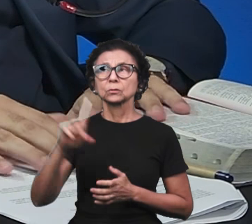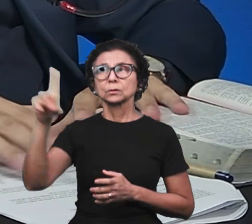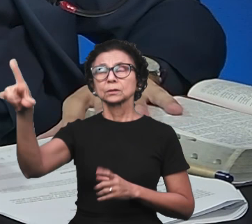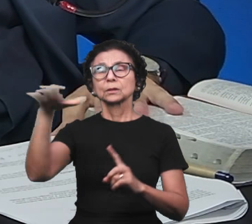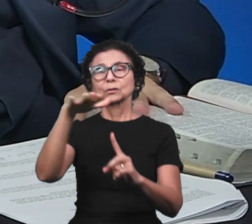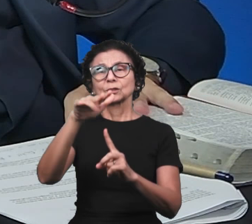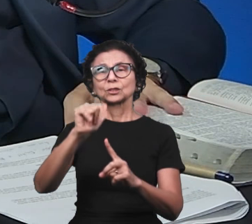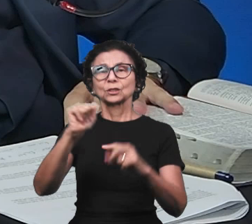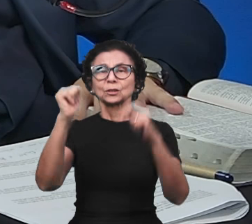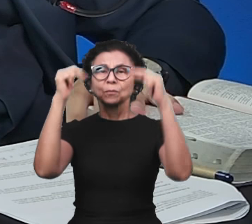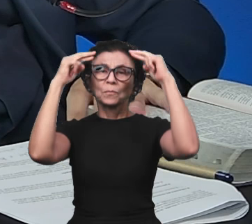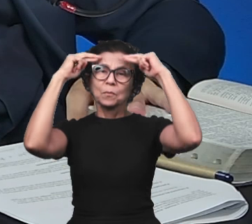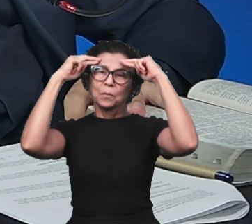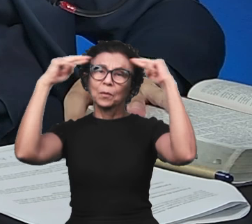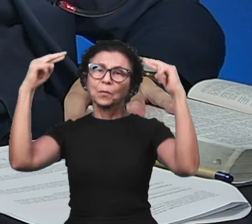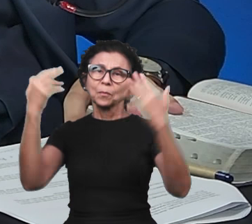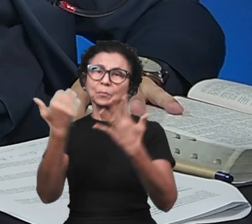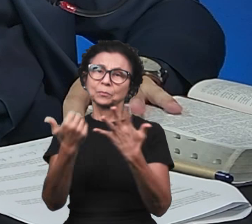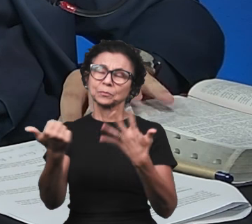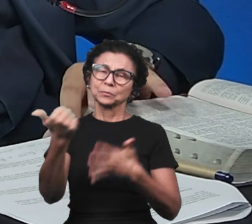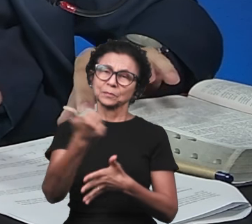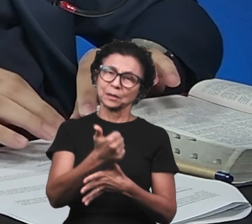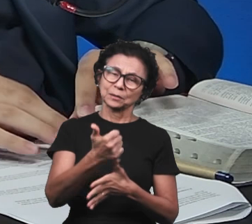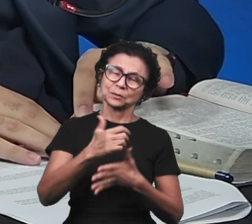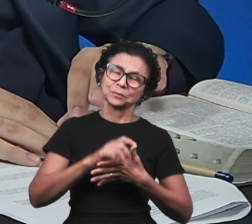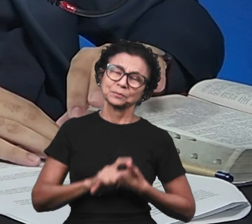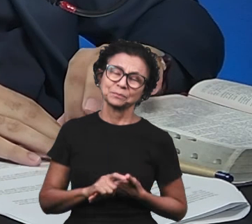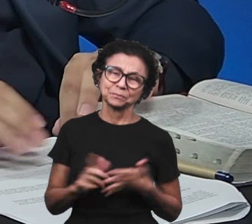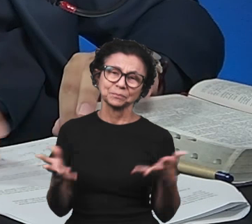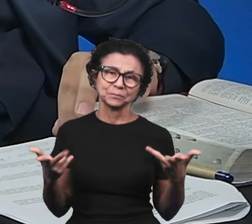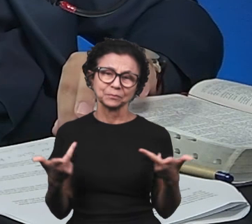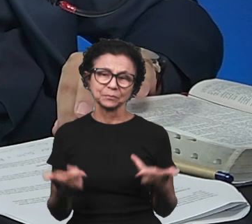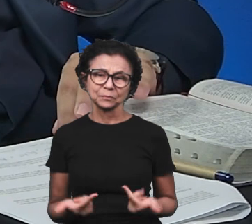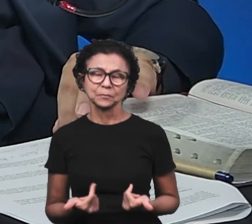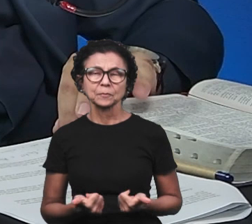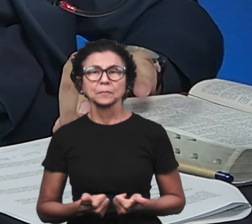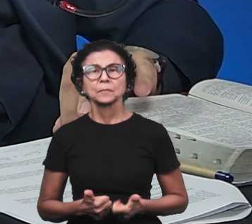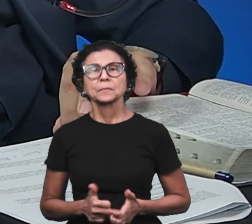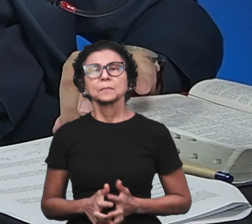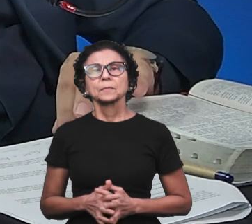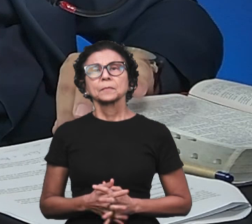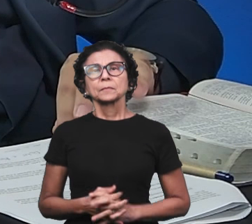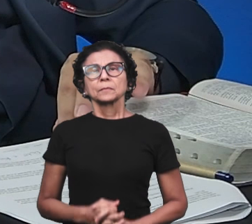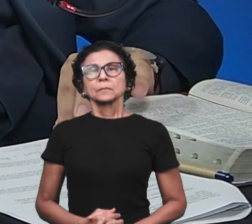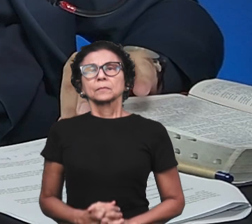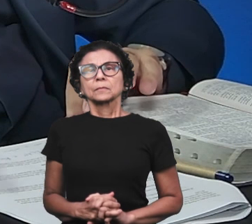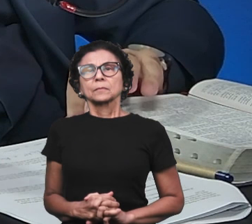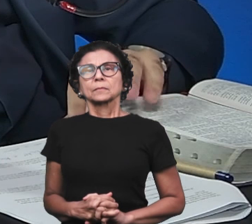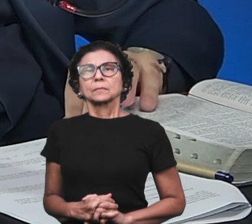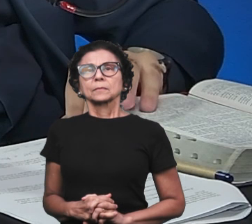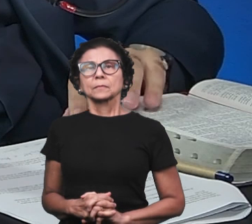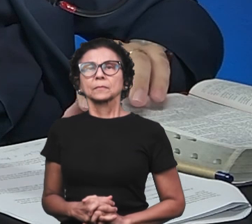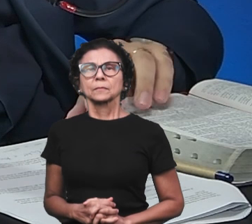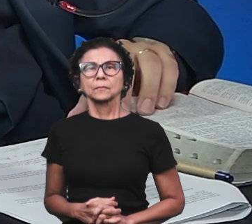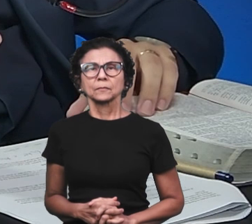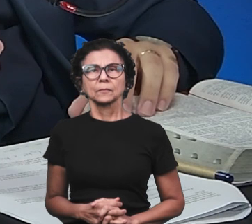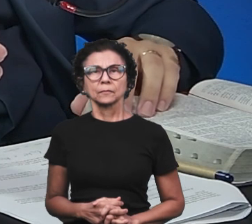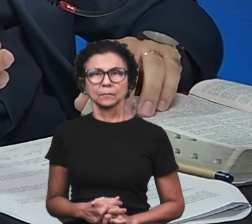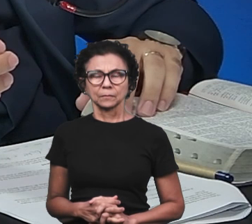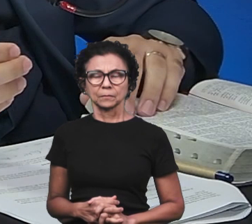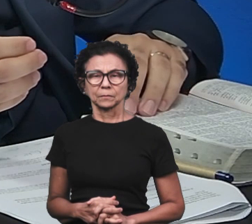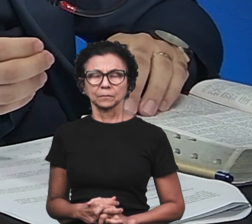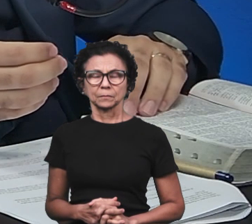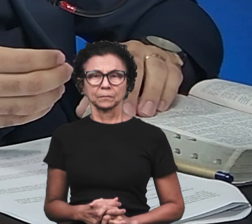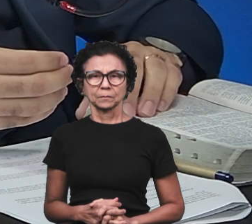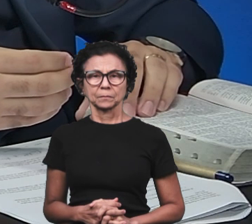é um privilégio, é uma maravilha. E eu gostaria de encerrar dizendo que a